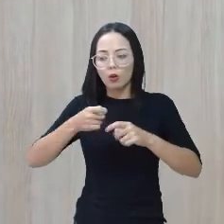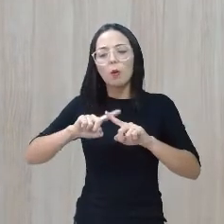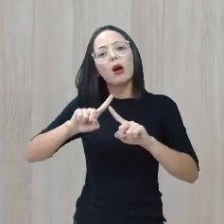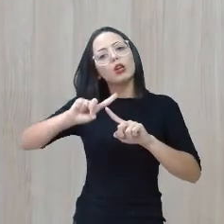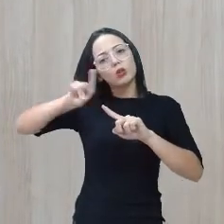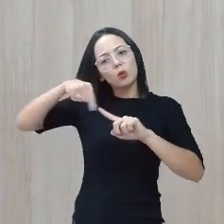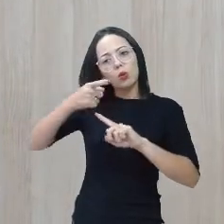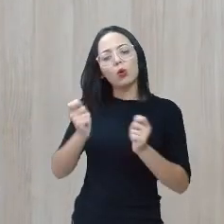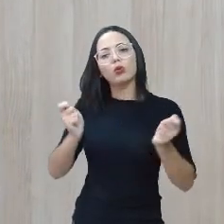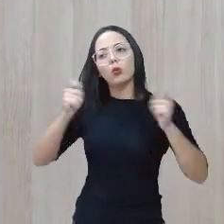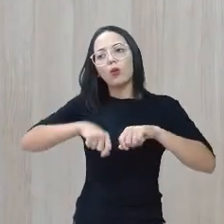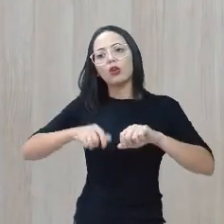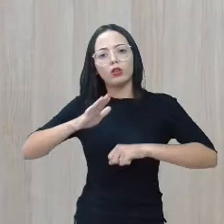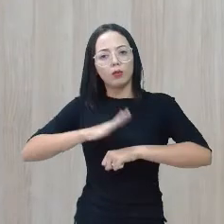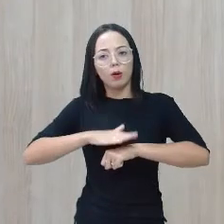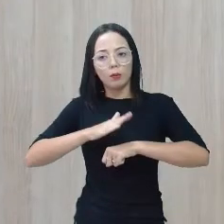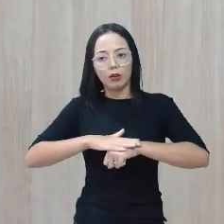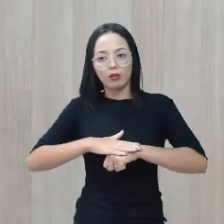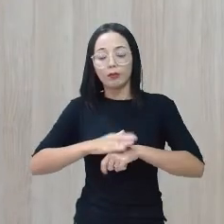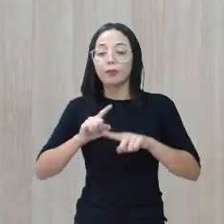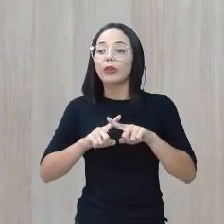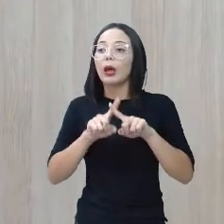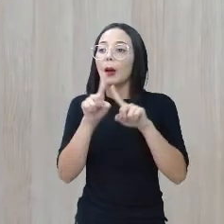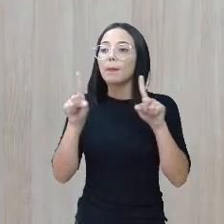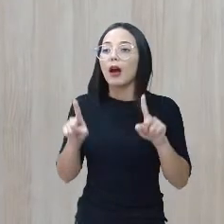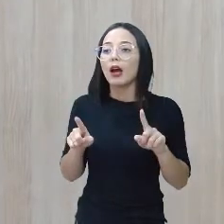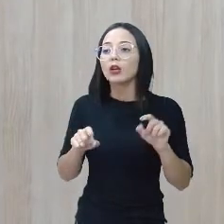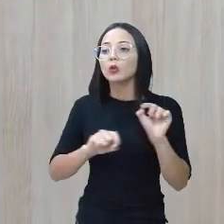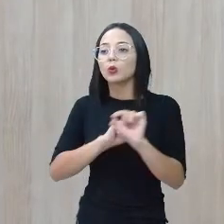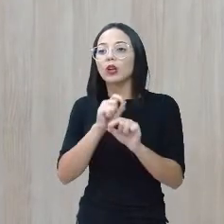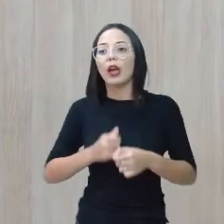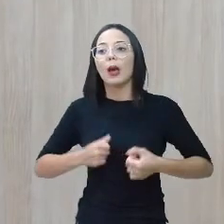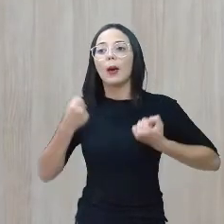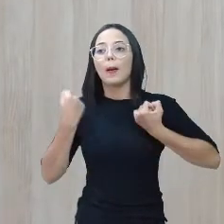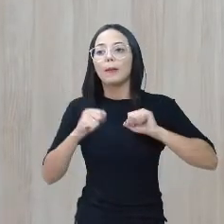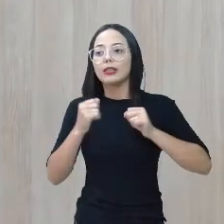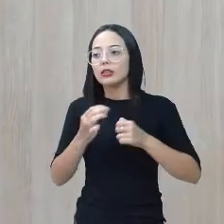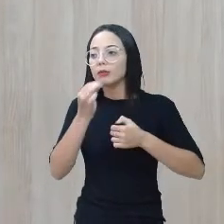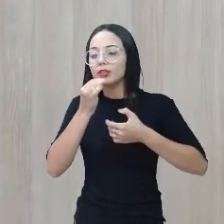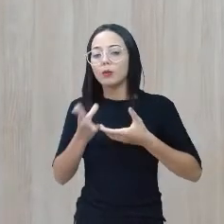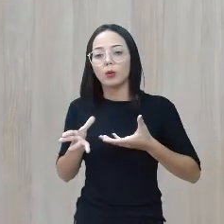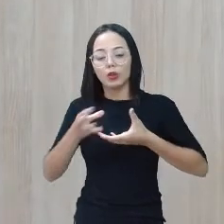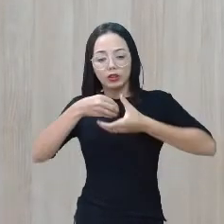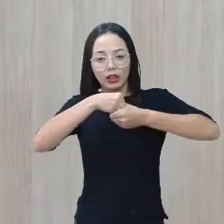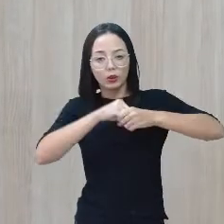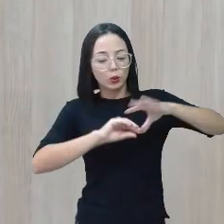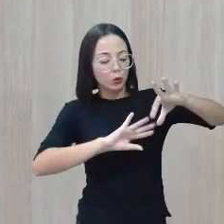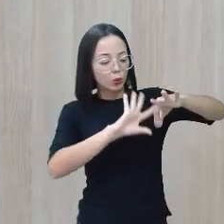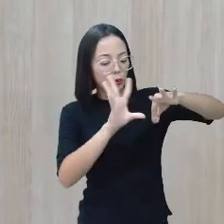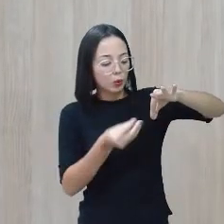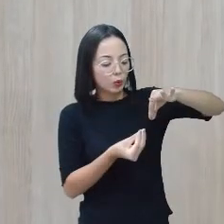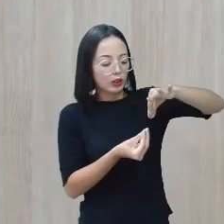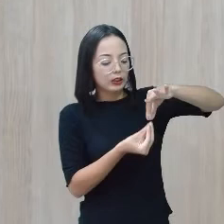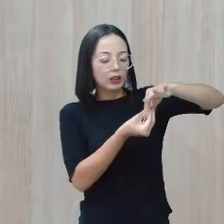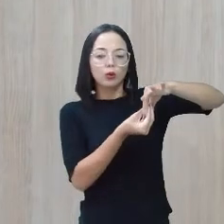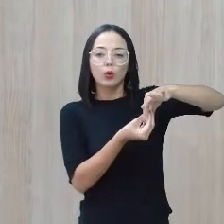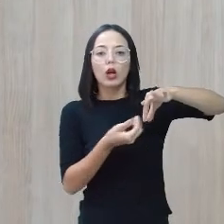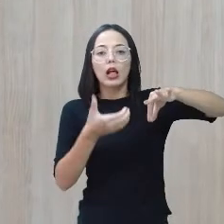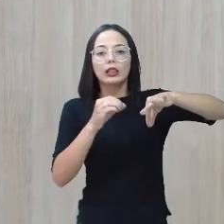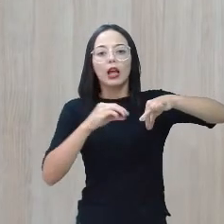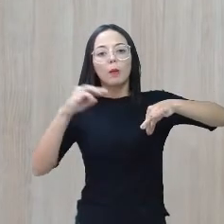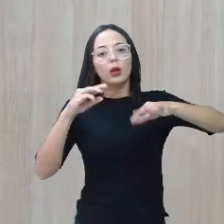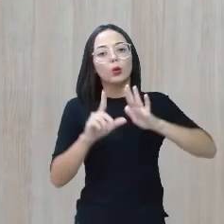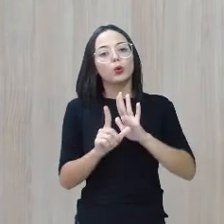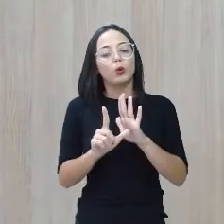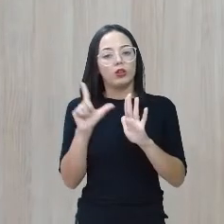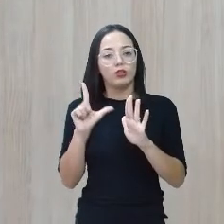podem ser colocados no momento, mas esses outros devem ser colocados 10 minutos antes para que já vá fazendo o